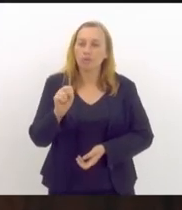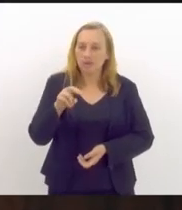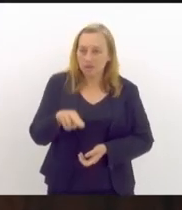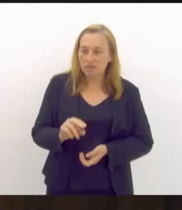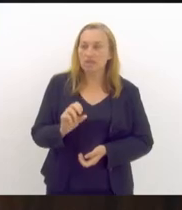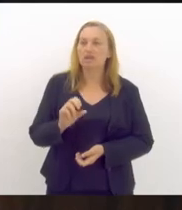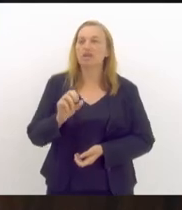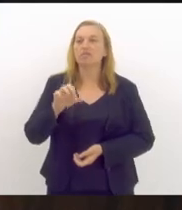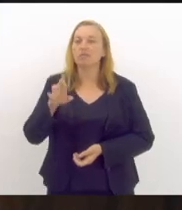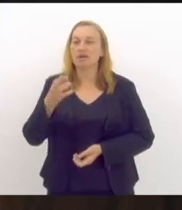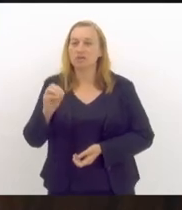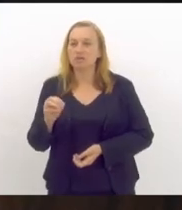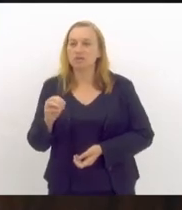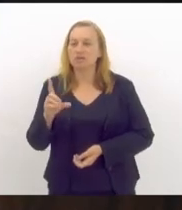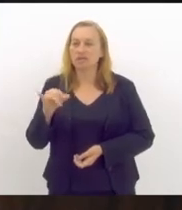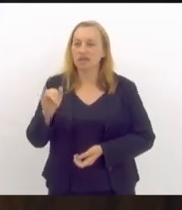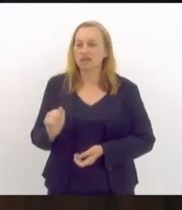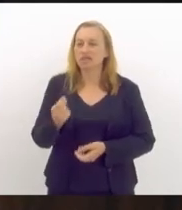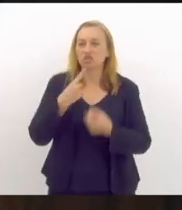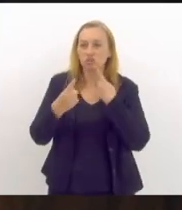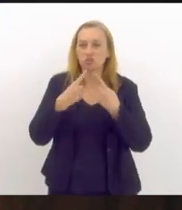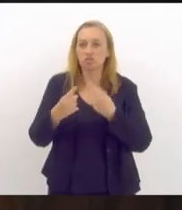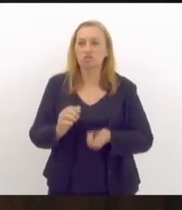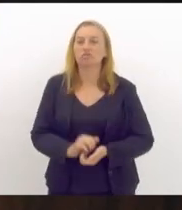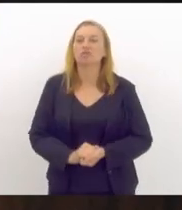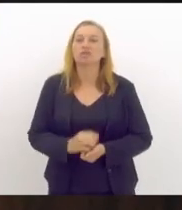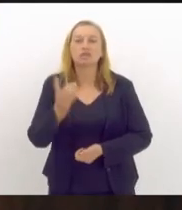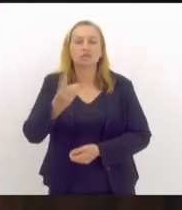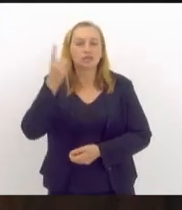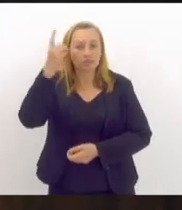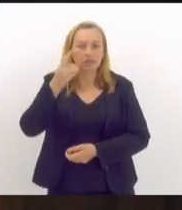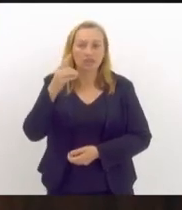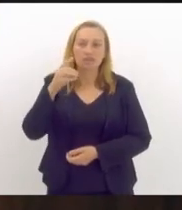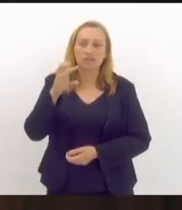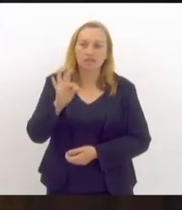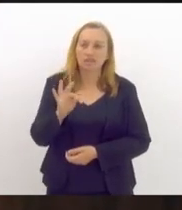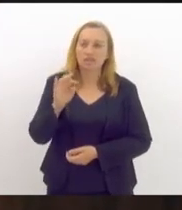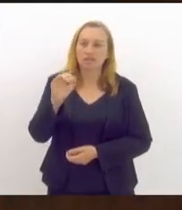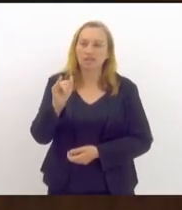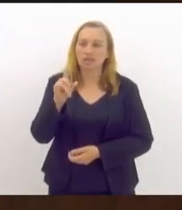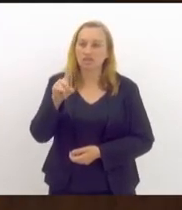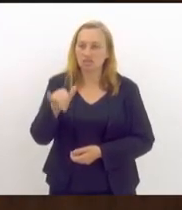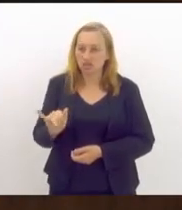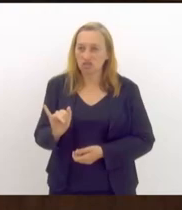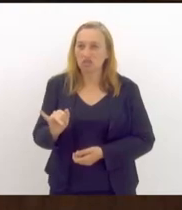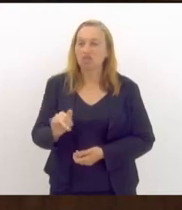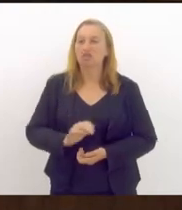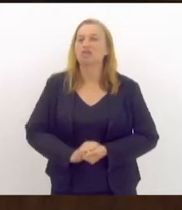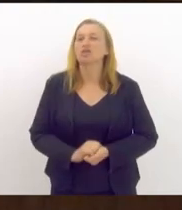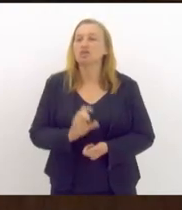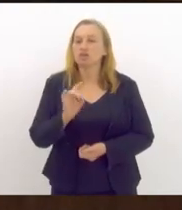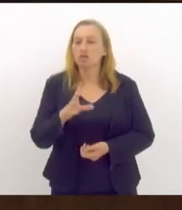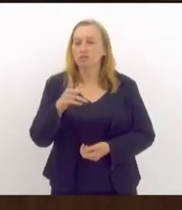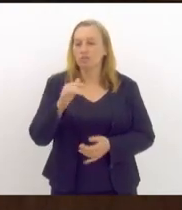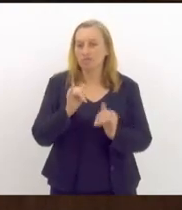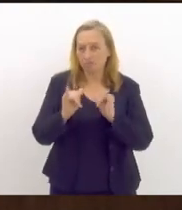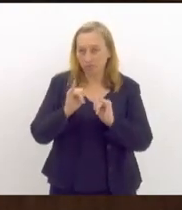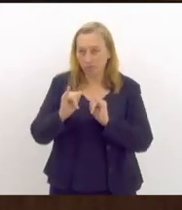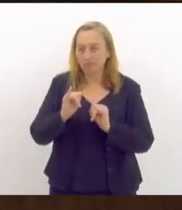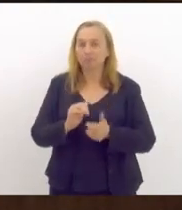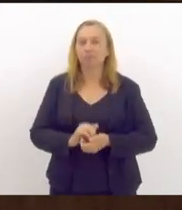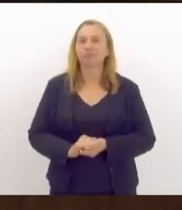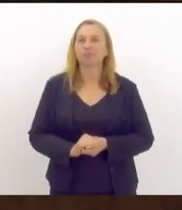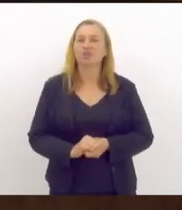discussão para discutir o deputado Tandy senhora Presidente só para trazer uma informação